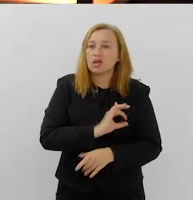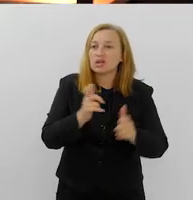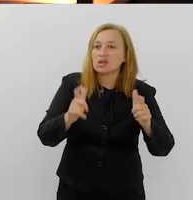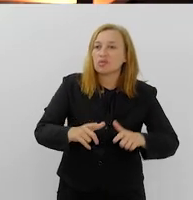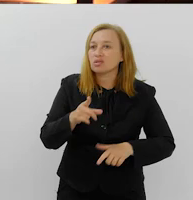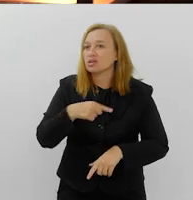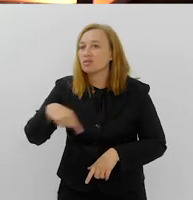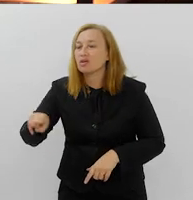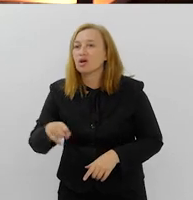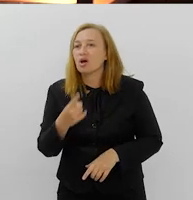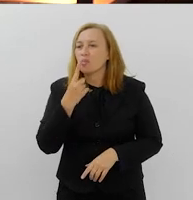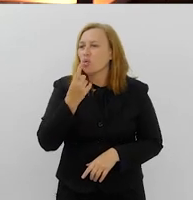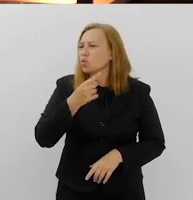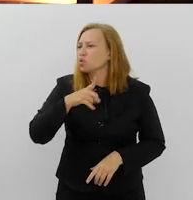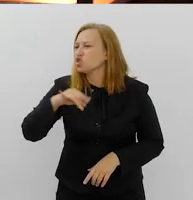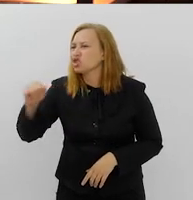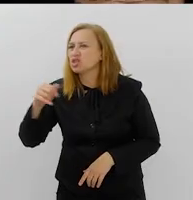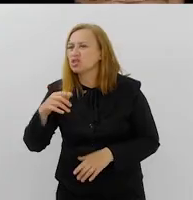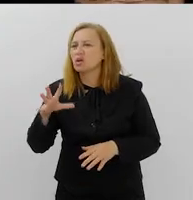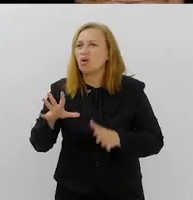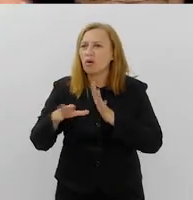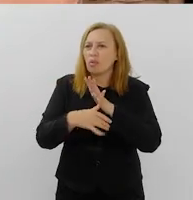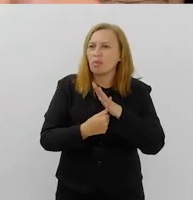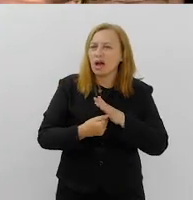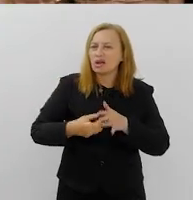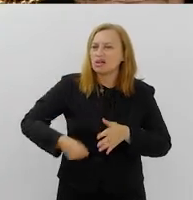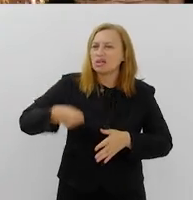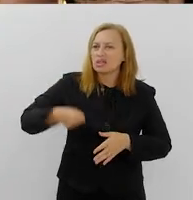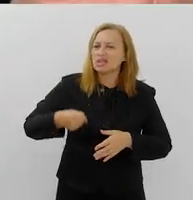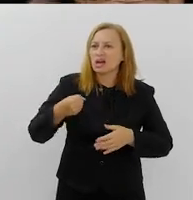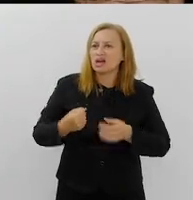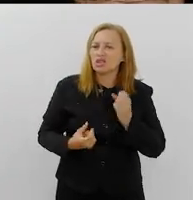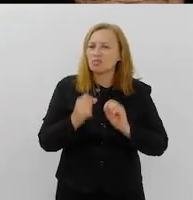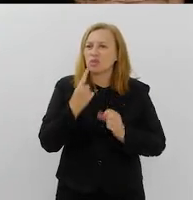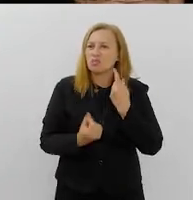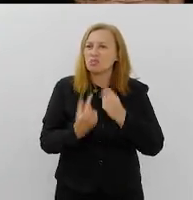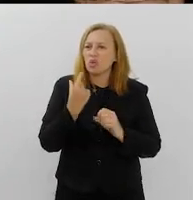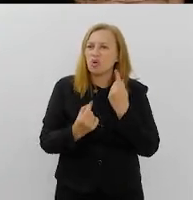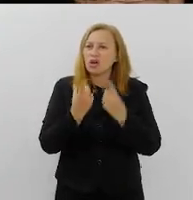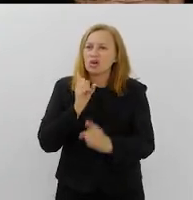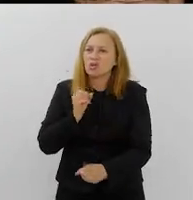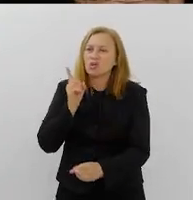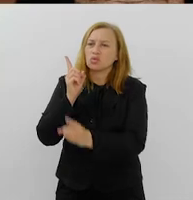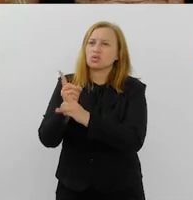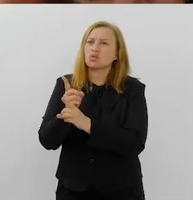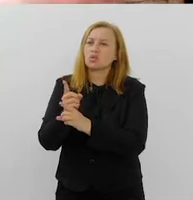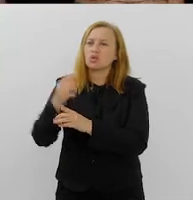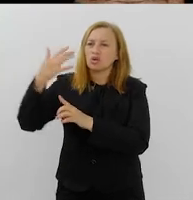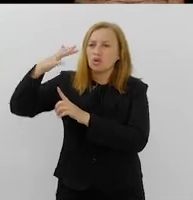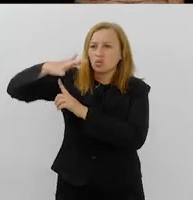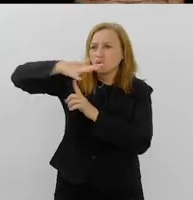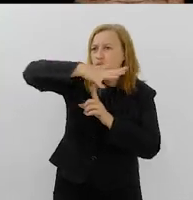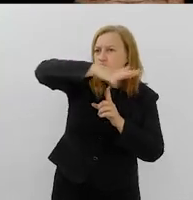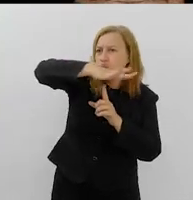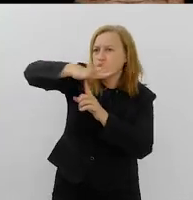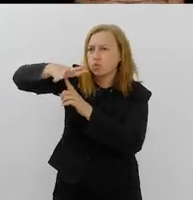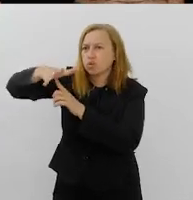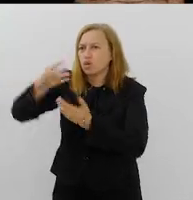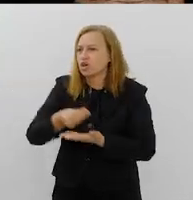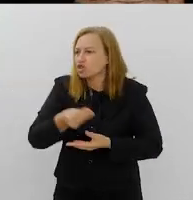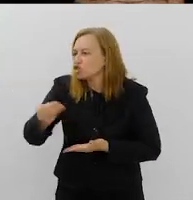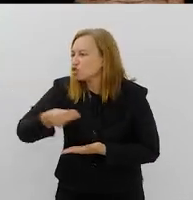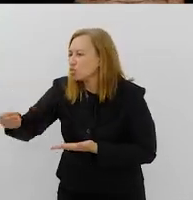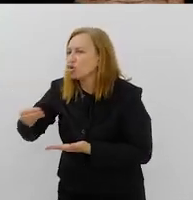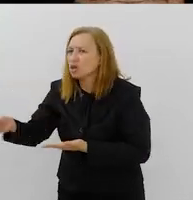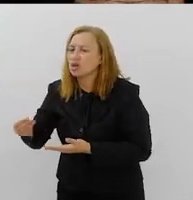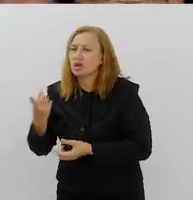onde foi. Agora há poucos dias roubaram sacos e sacos de pipoca. Aí quando descobriram que o helicóptero estava